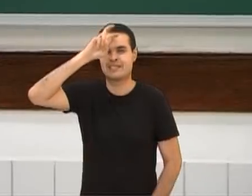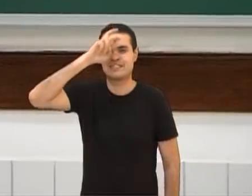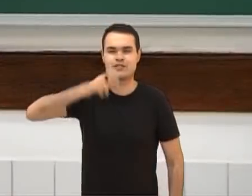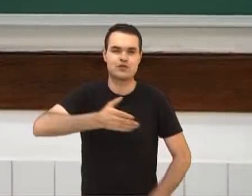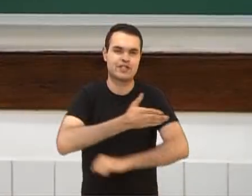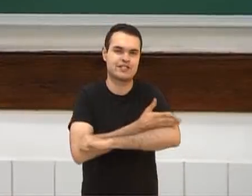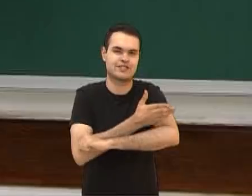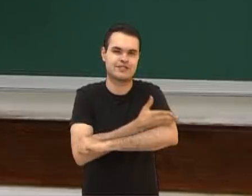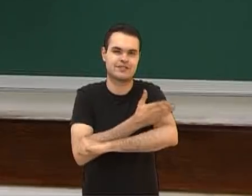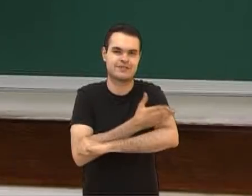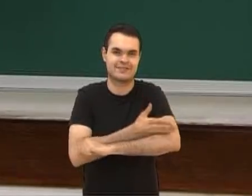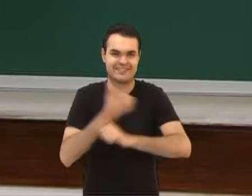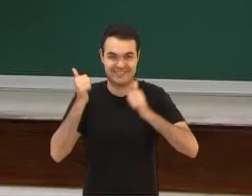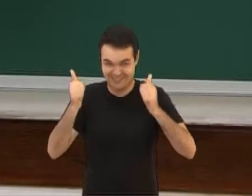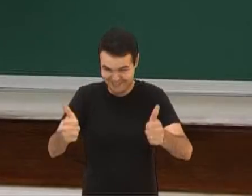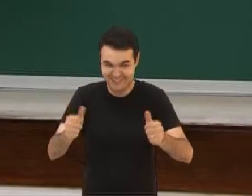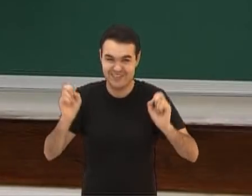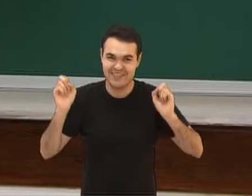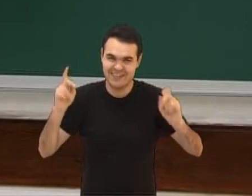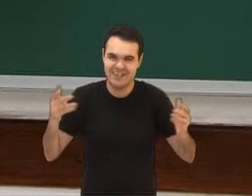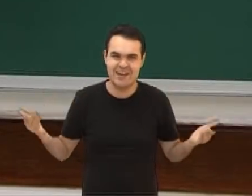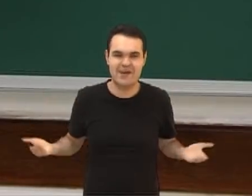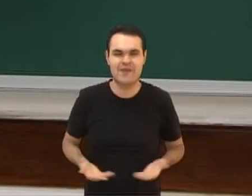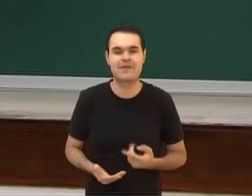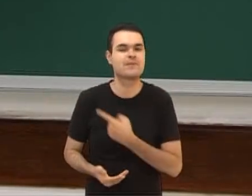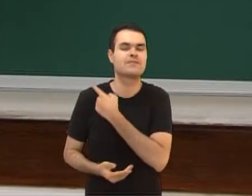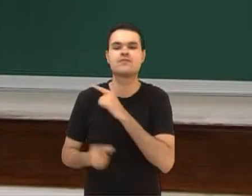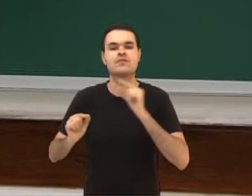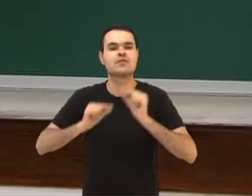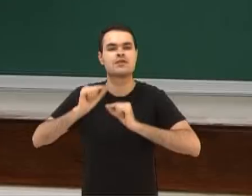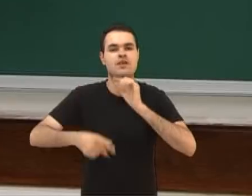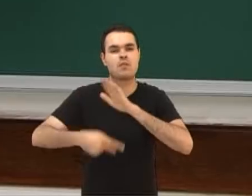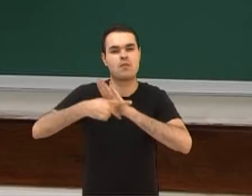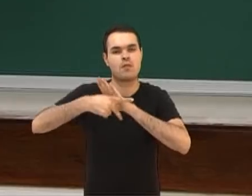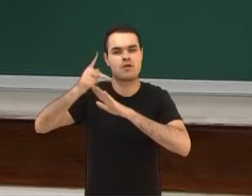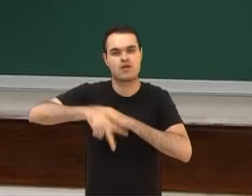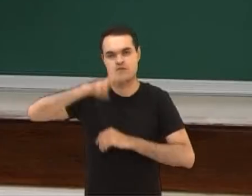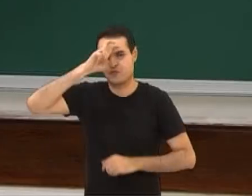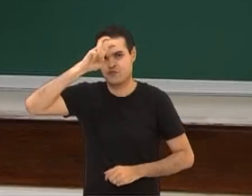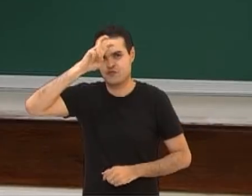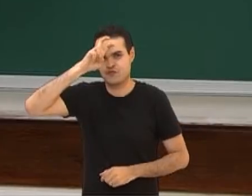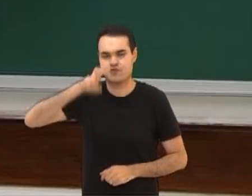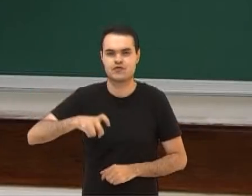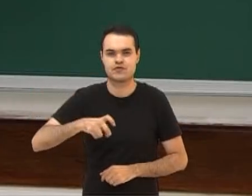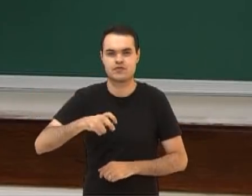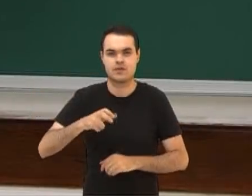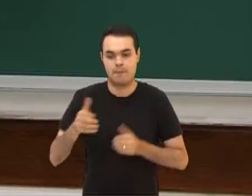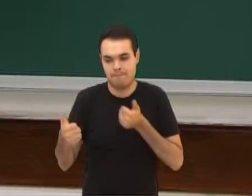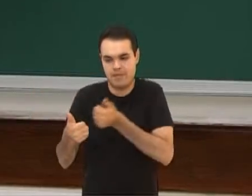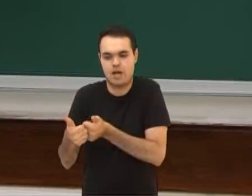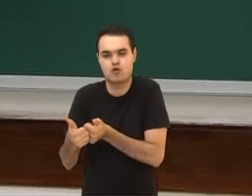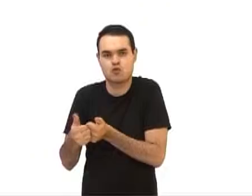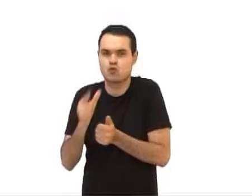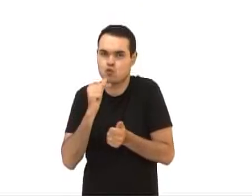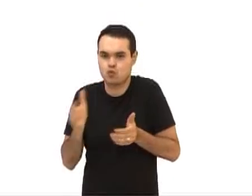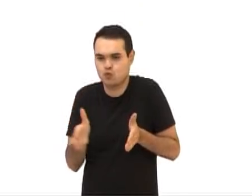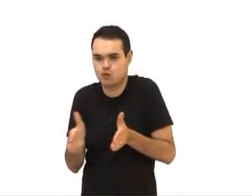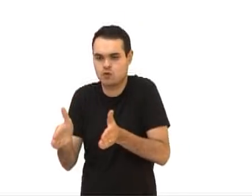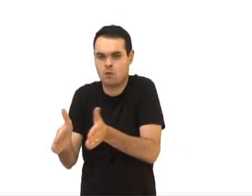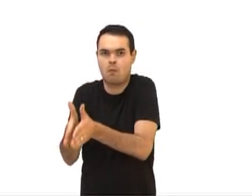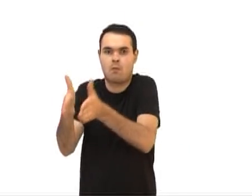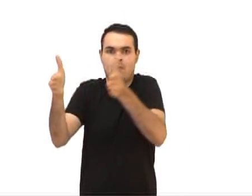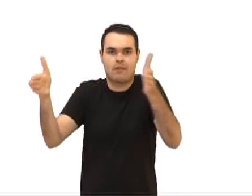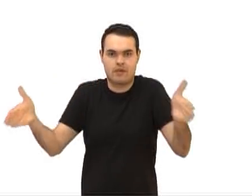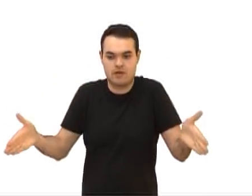essa é a mistura do Brasil, deixa para lá. No caso do Egito Antigo, o povo se estabilizou no próximo ao rio mais extenso do planeta,